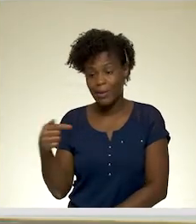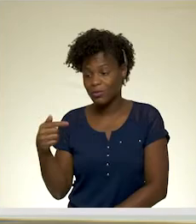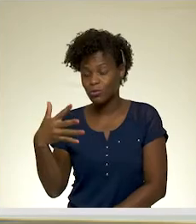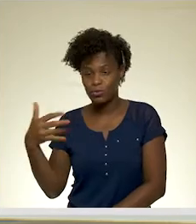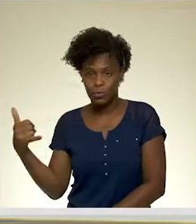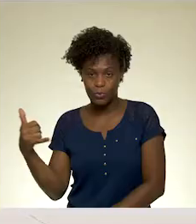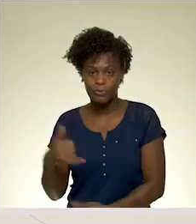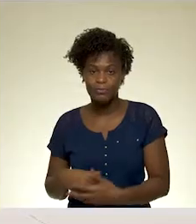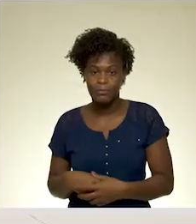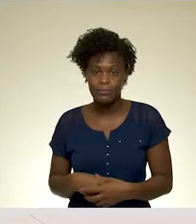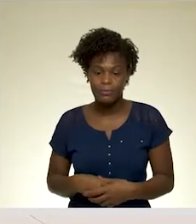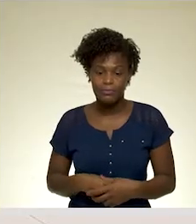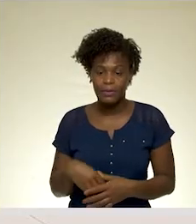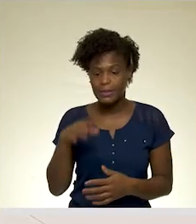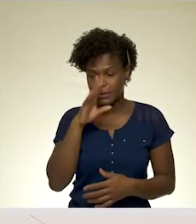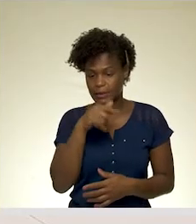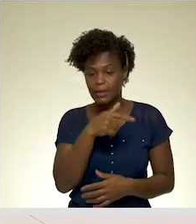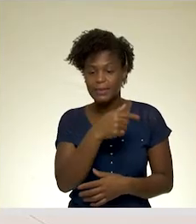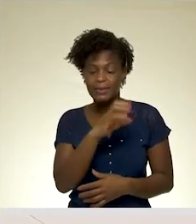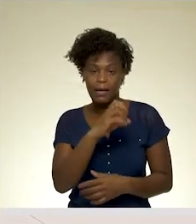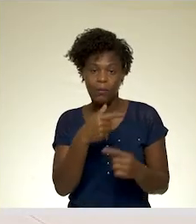é igual a menos 12. Então, C